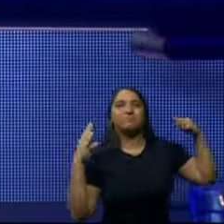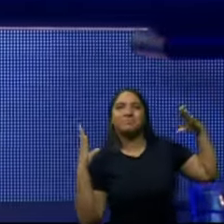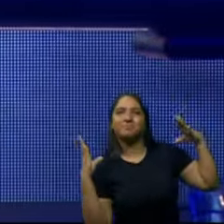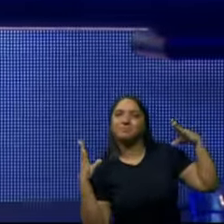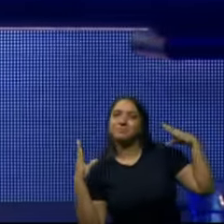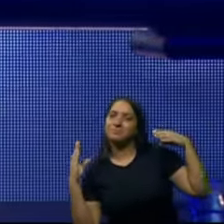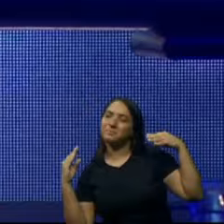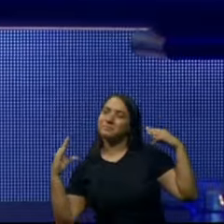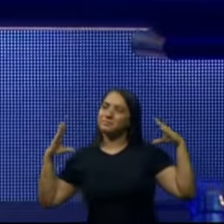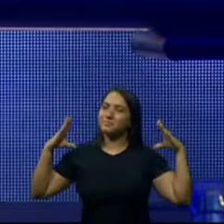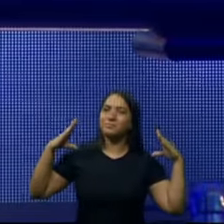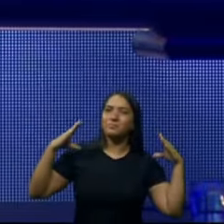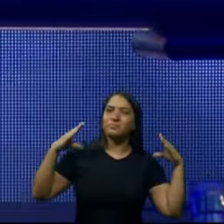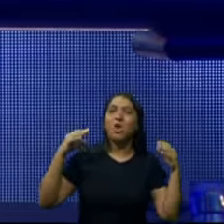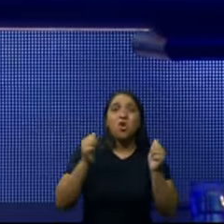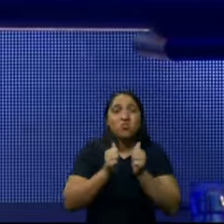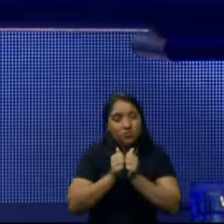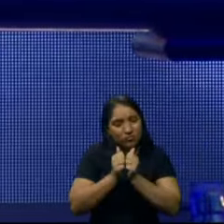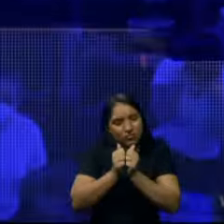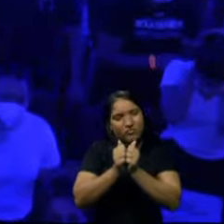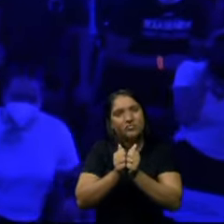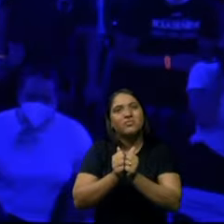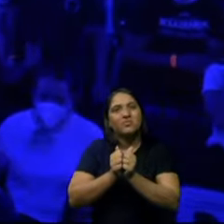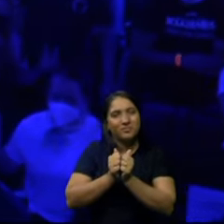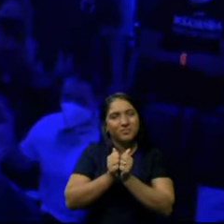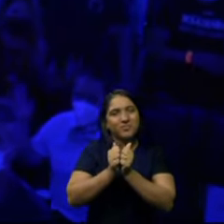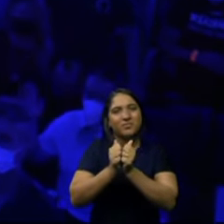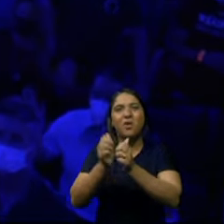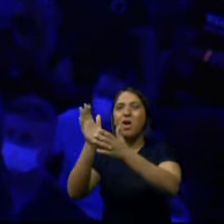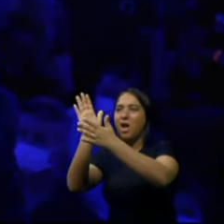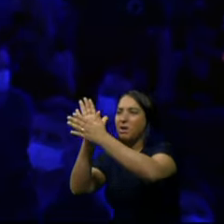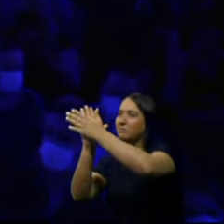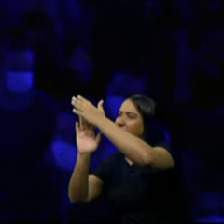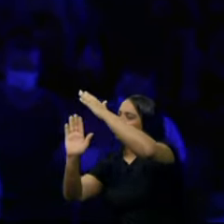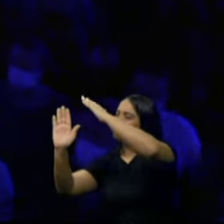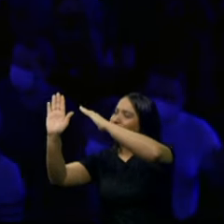o usa gemas e